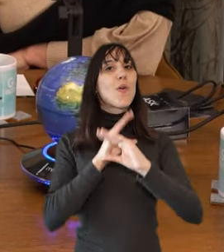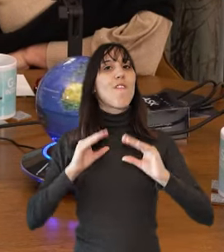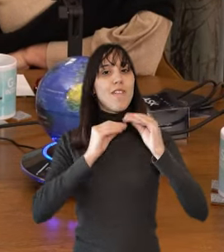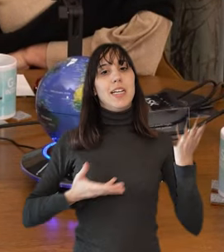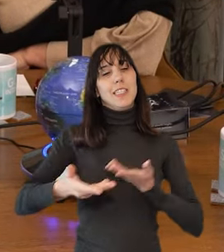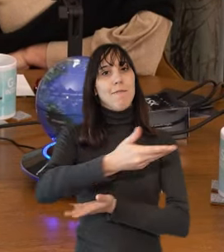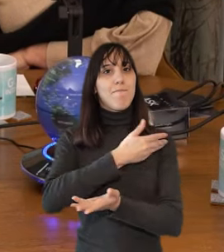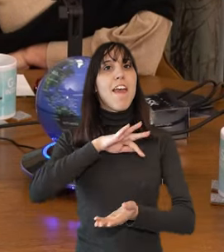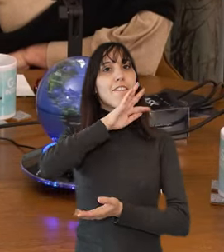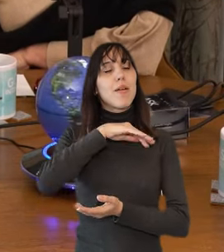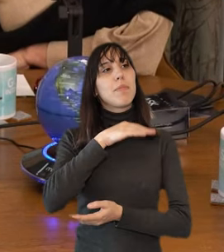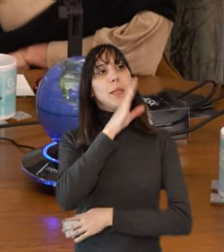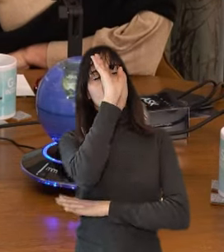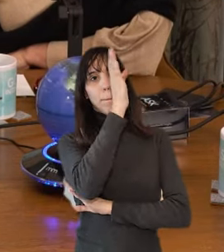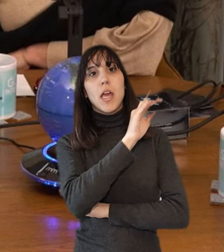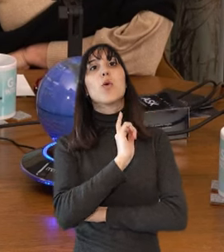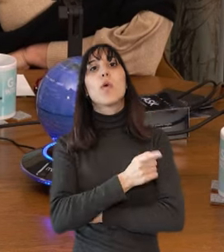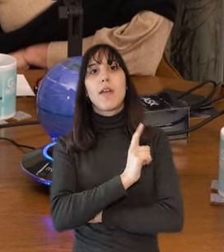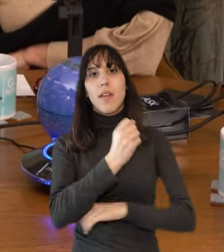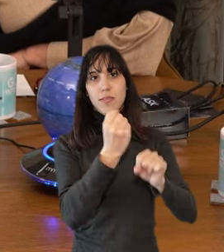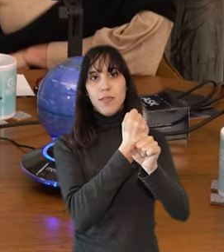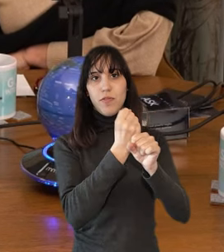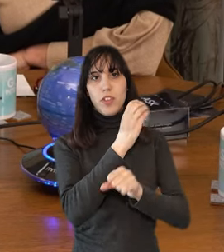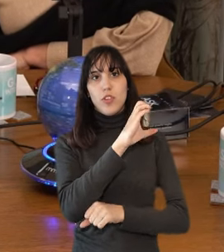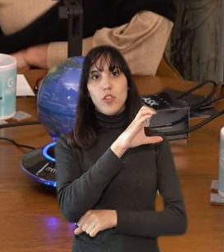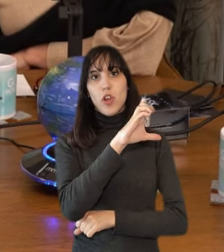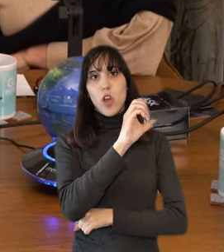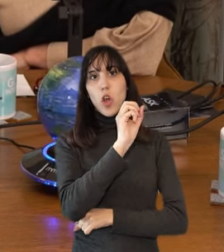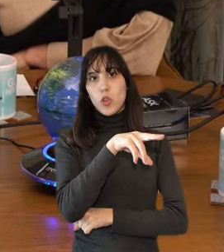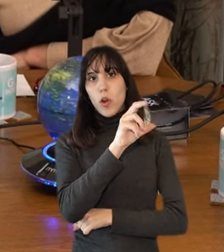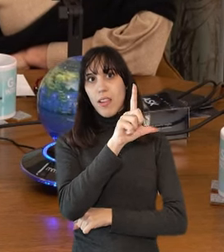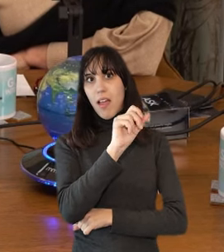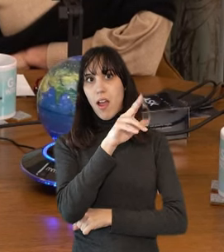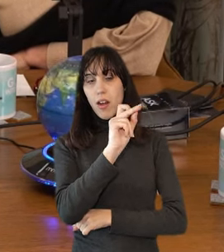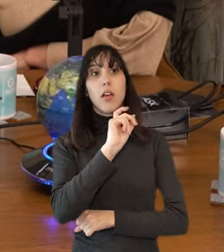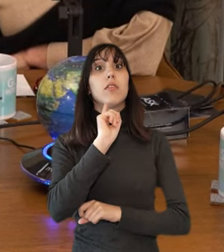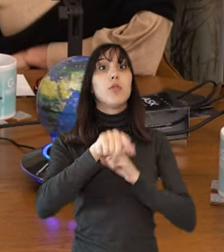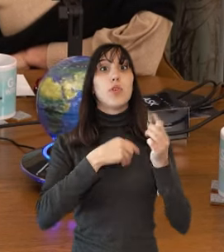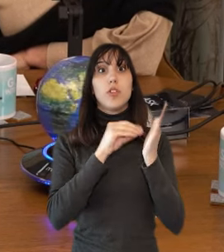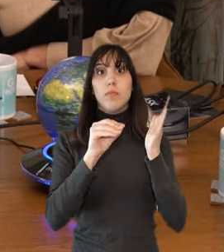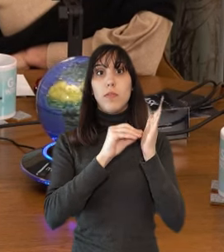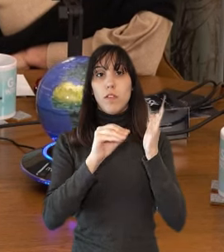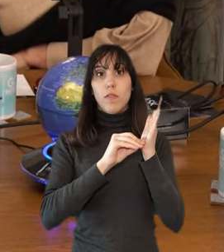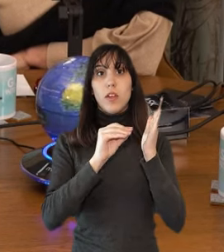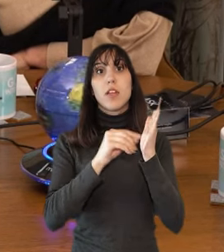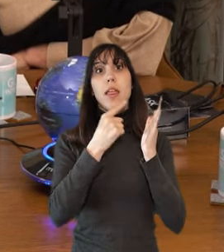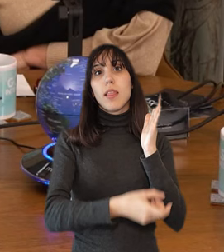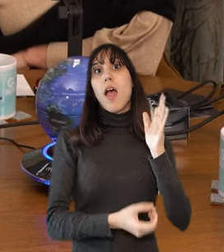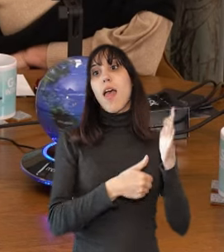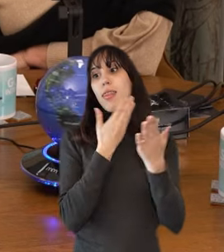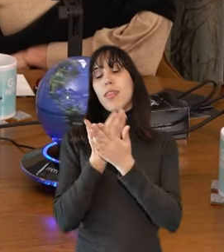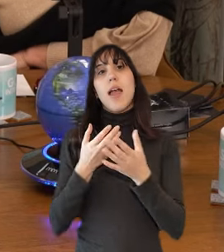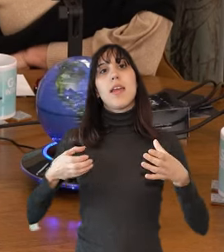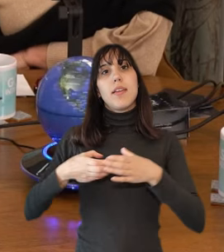família do que é canara quais são os nossos serviços eh e a partir do momento em que se inscrevem connosco é atribuída a uma equipa de advisors Portanto o